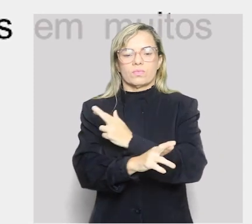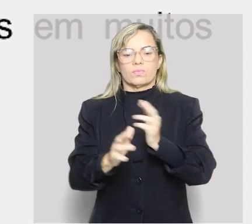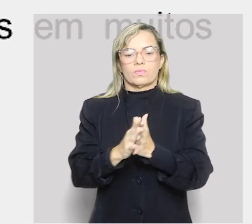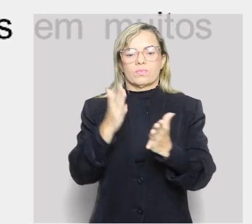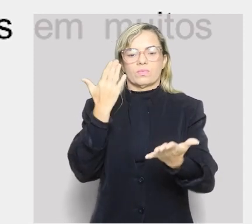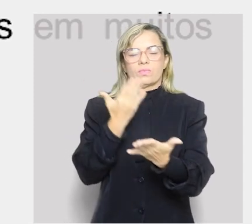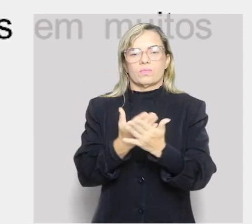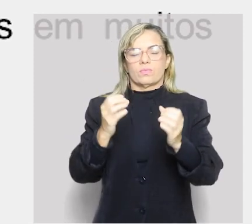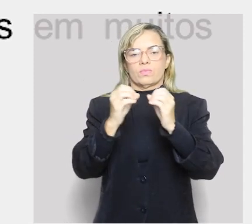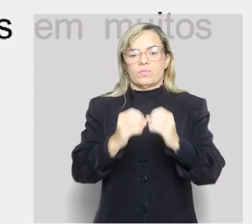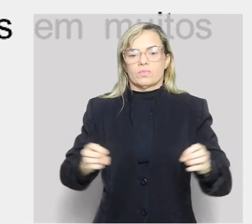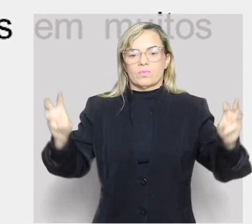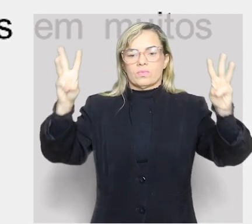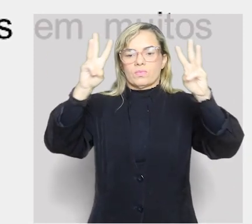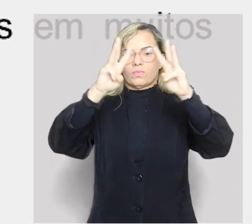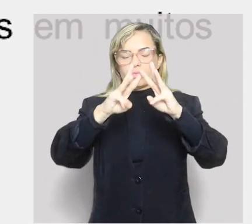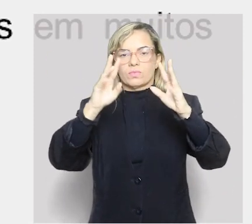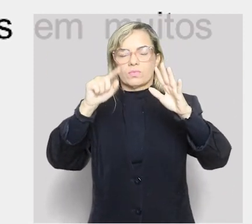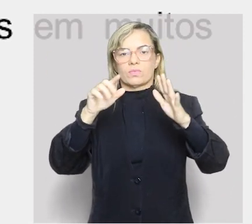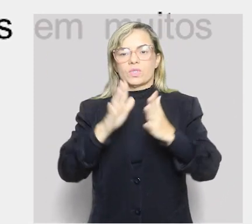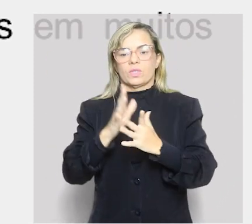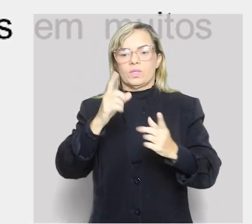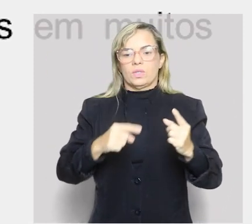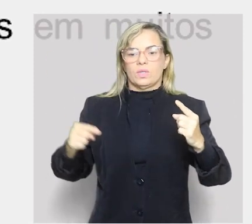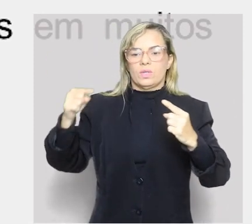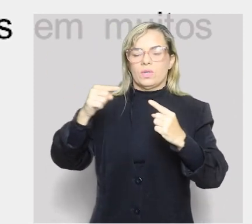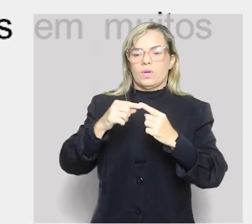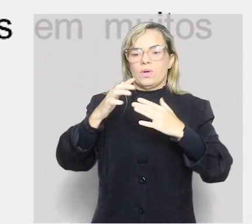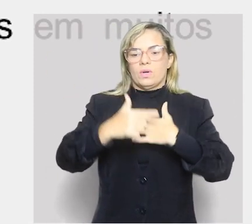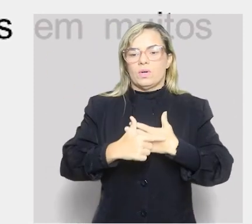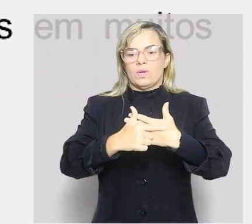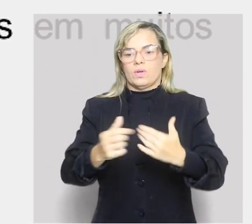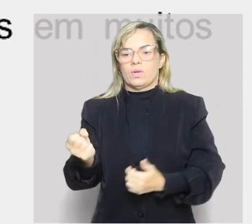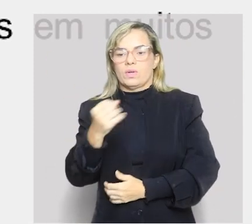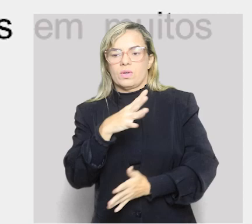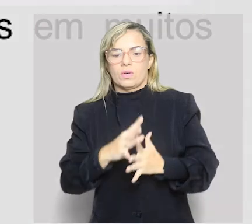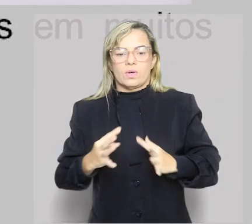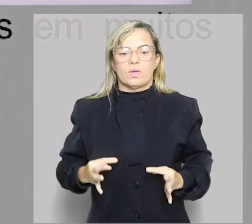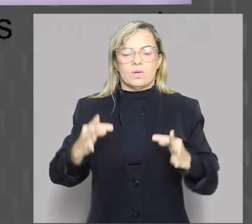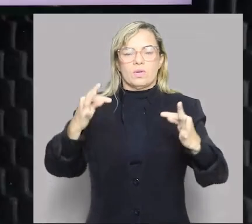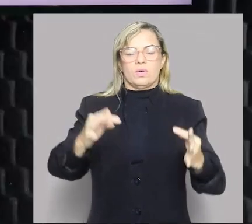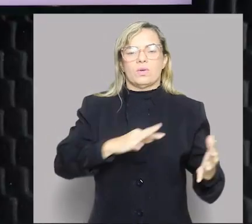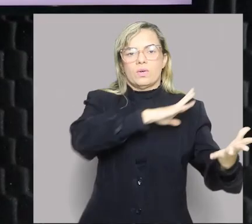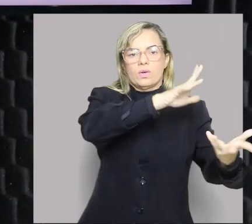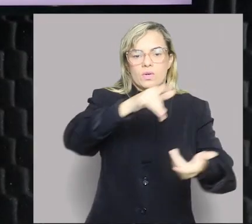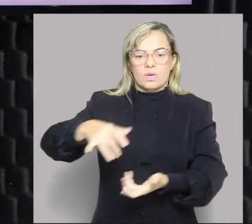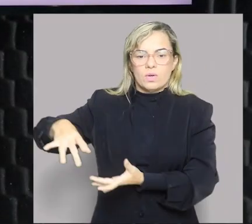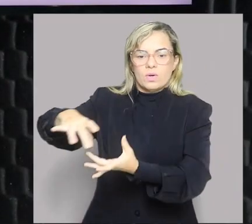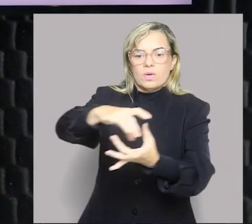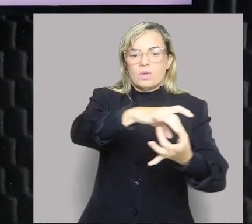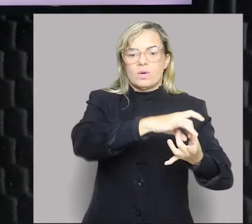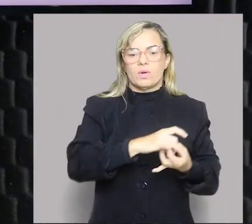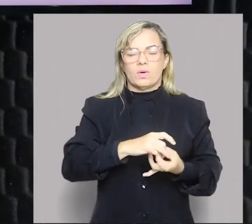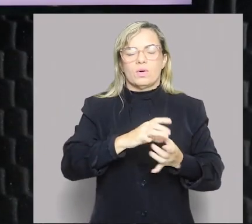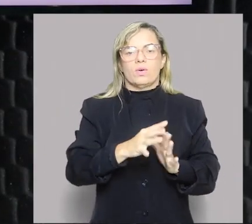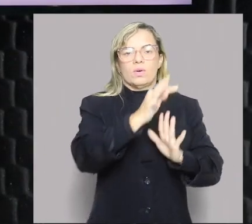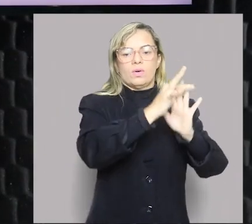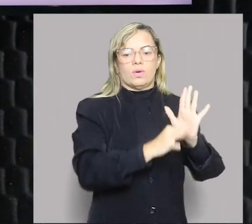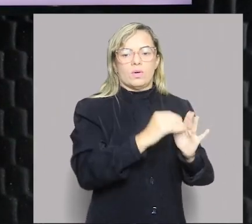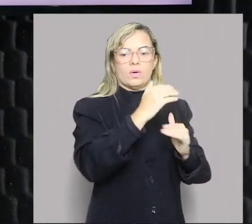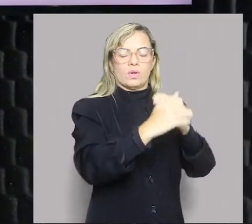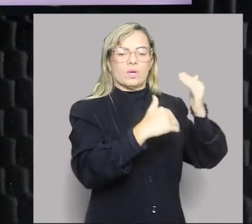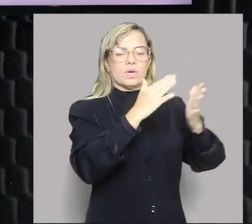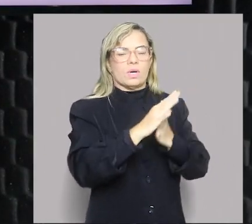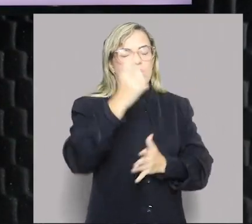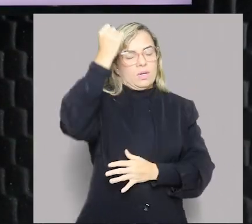sobre a função das novas tecnologias no mundo globalizado, o texto desenvolve a ideia de que isso aí nós